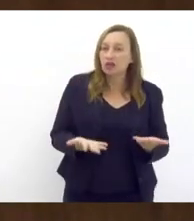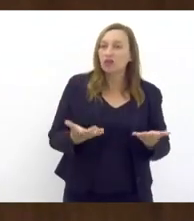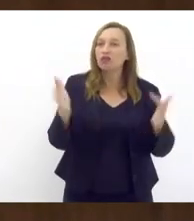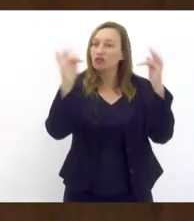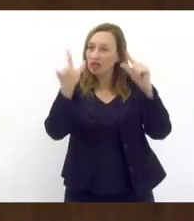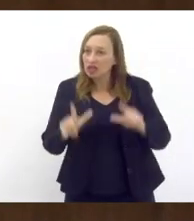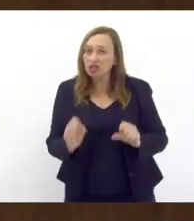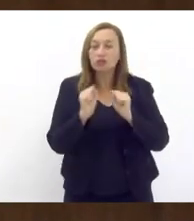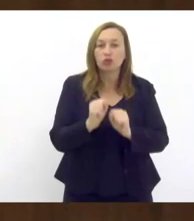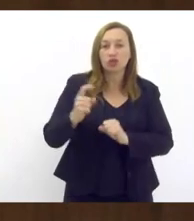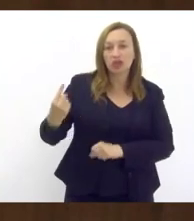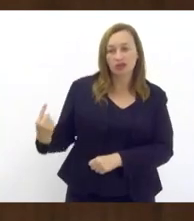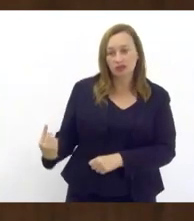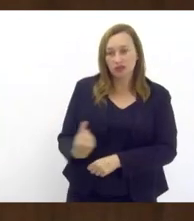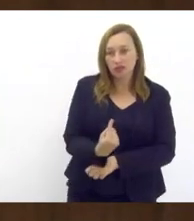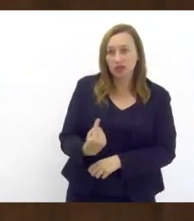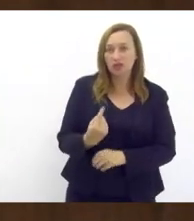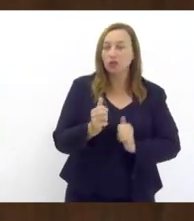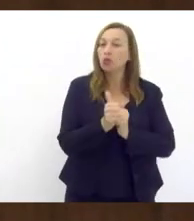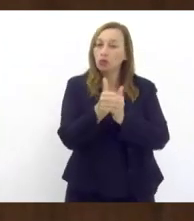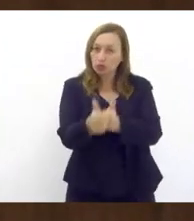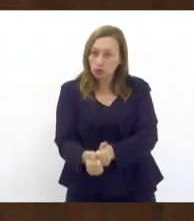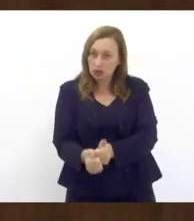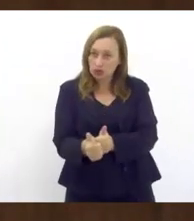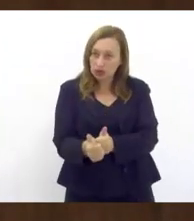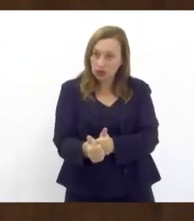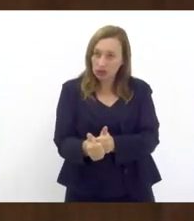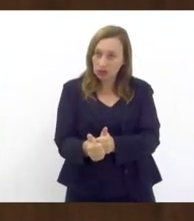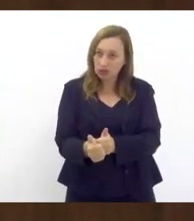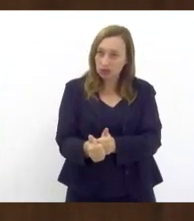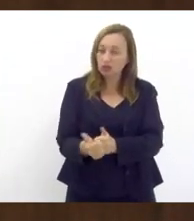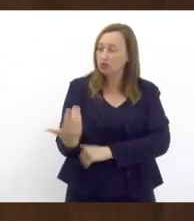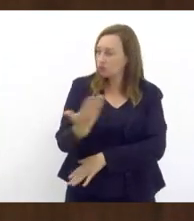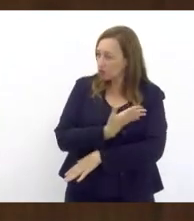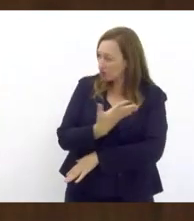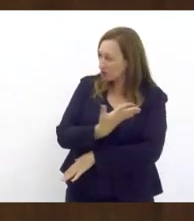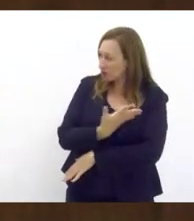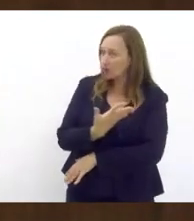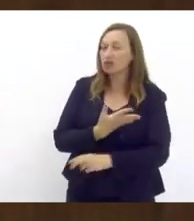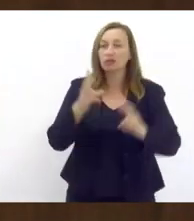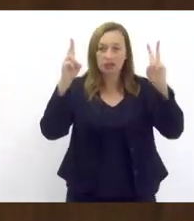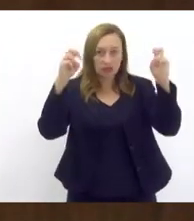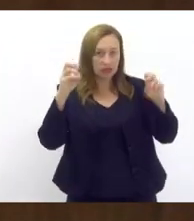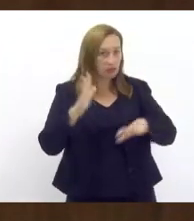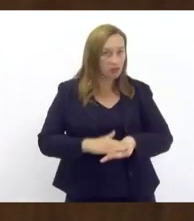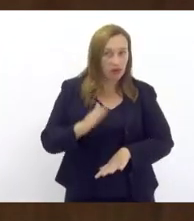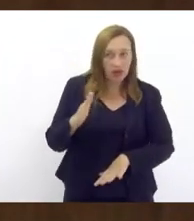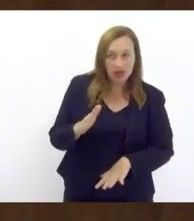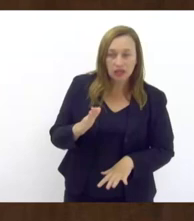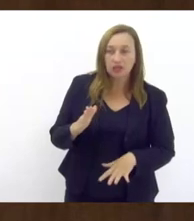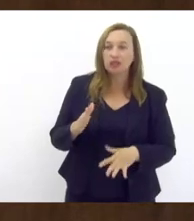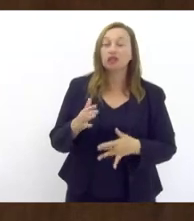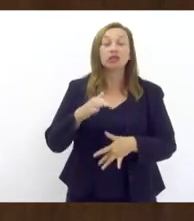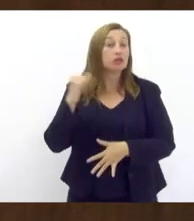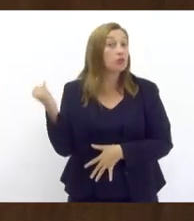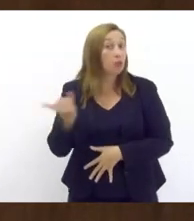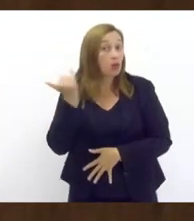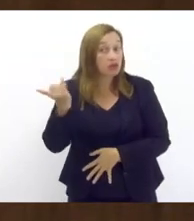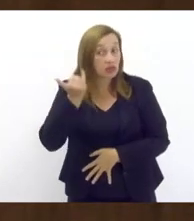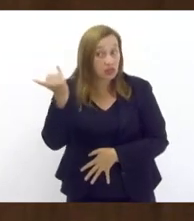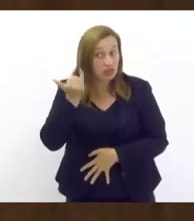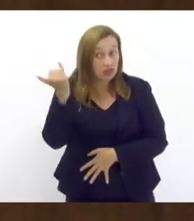de poder estar aqui conduzindo, com a anuência dos meus pares, mais esse tema de extrema